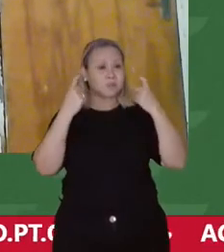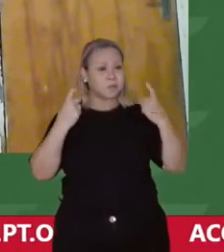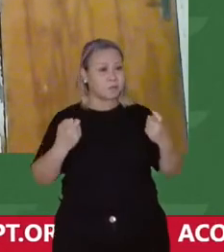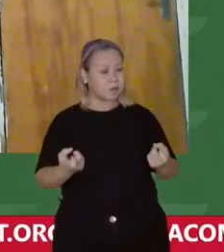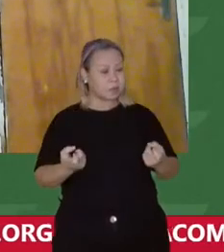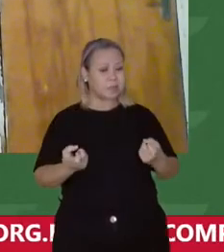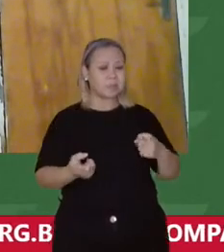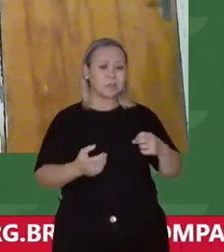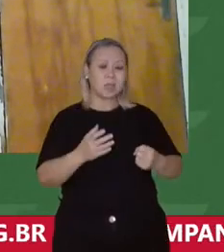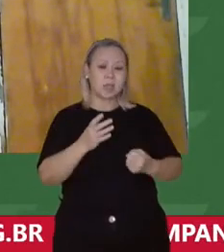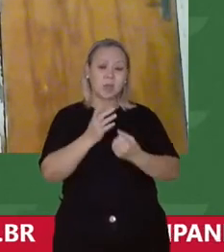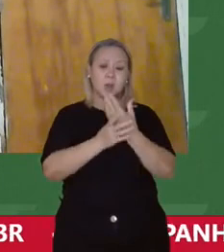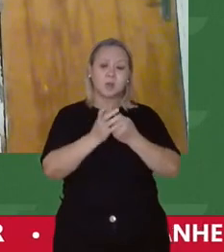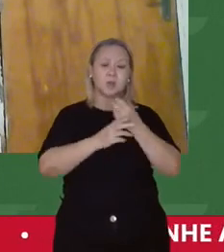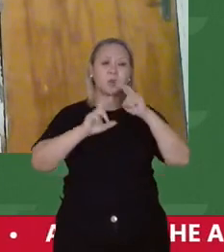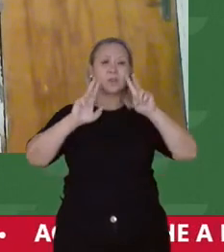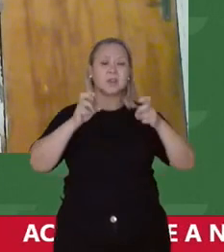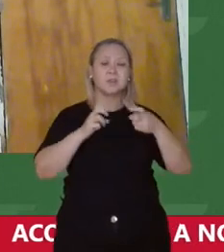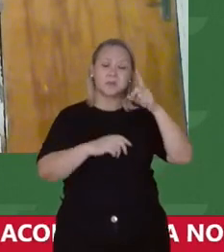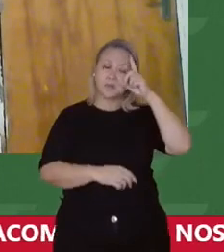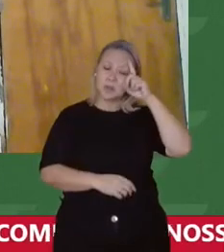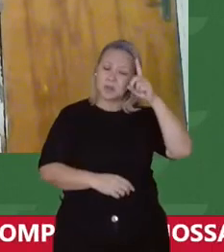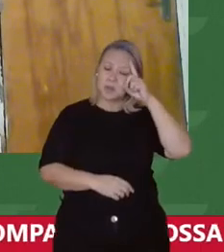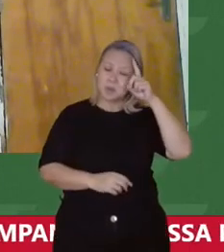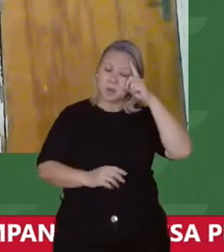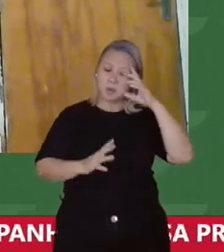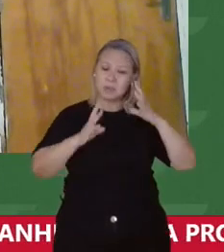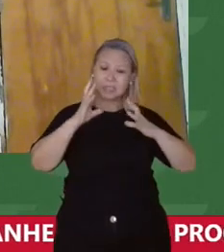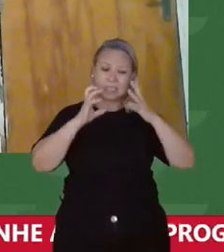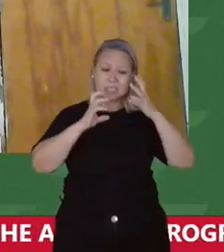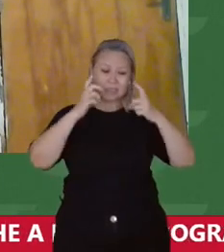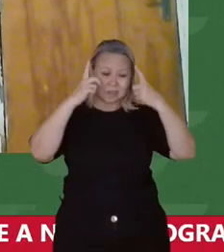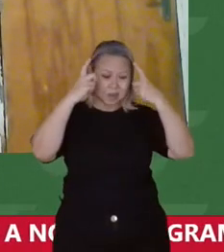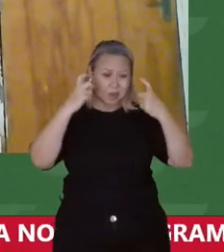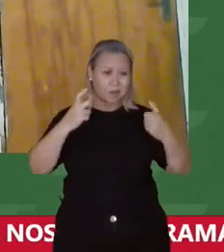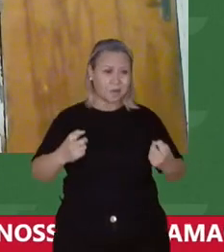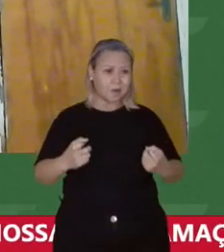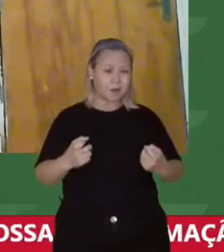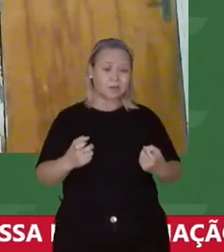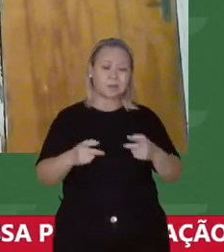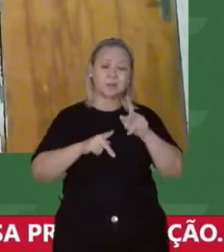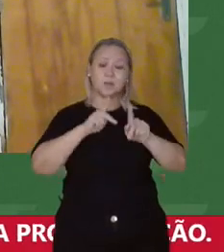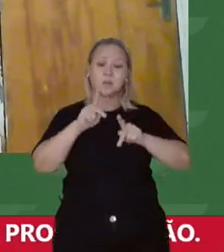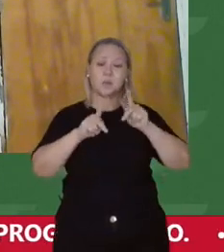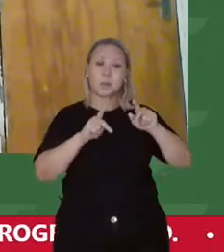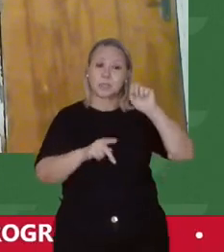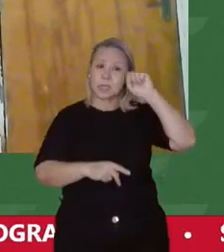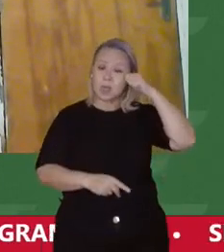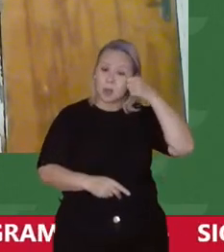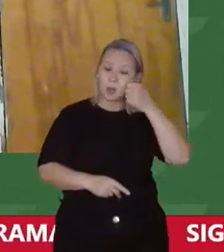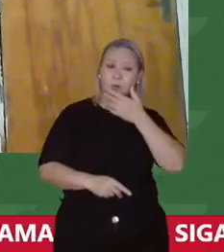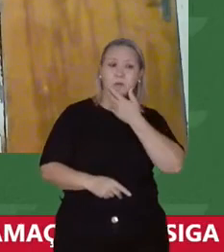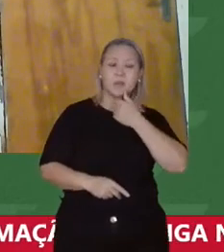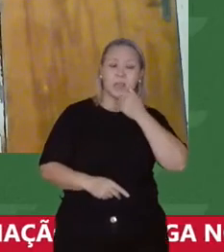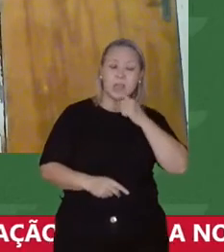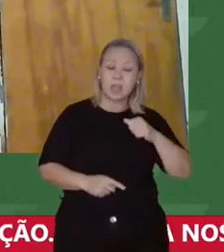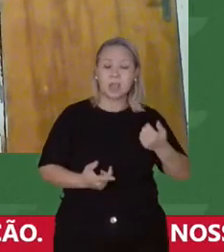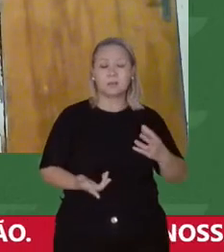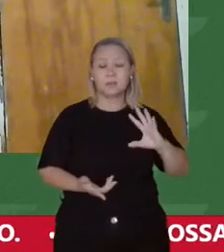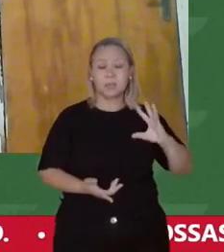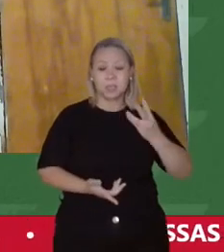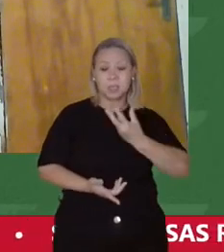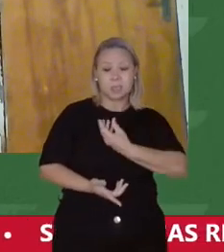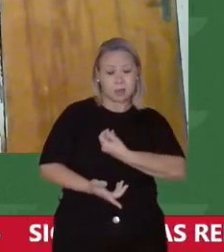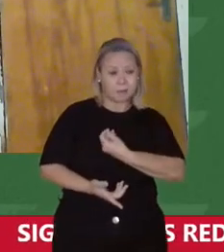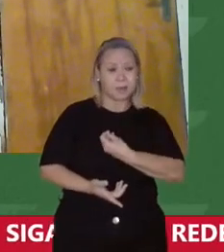gente vê cotidianamente de agressões brutais contra a população de negros e negras, né, contra a população de travestis. Então,